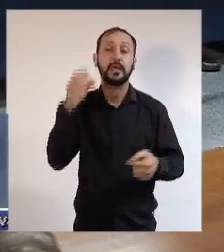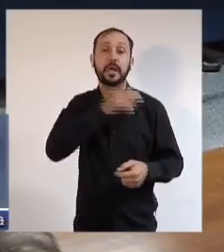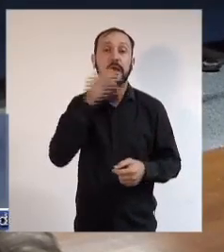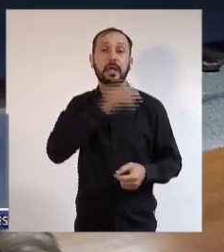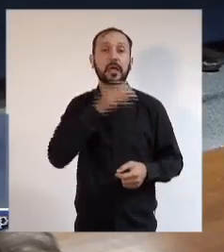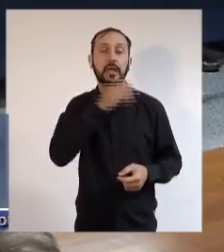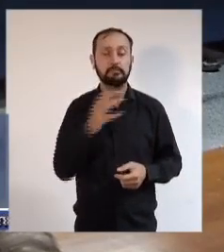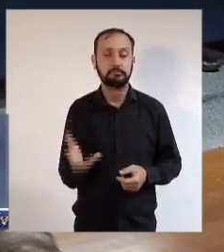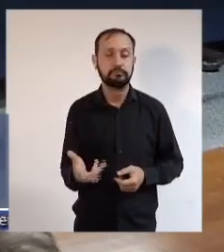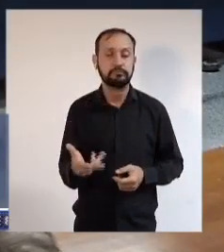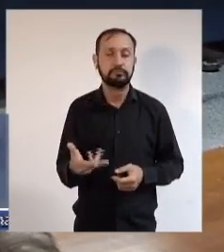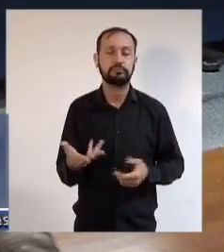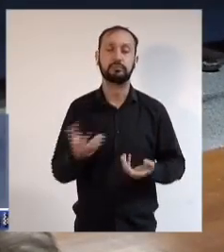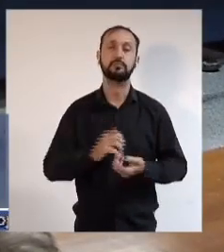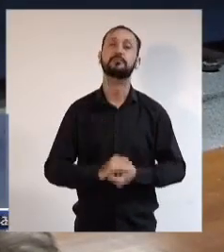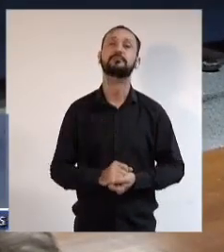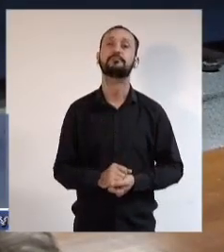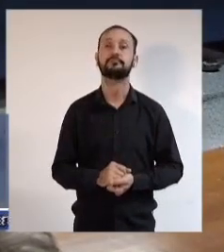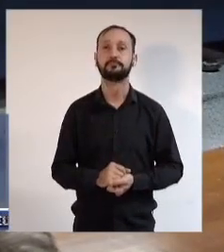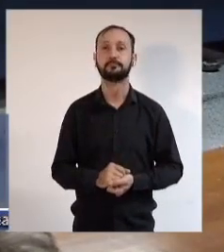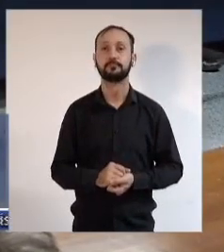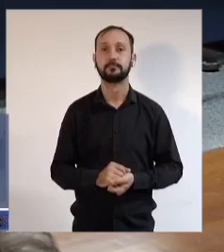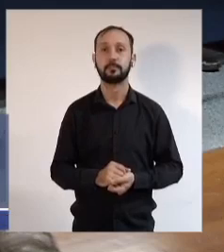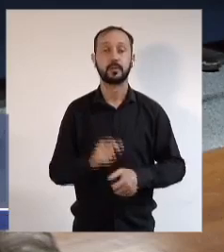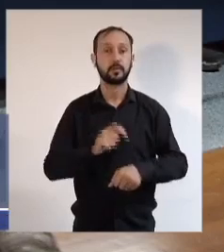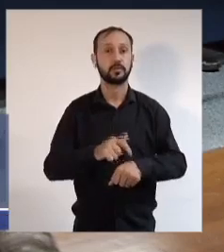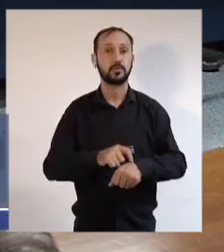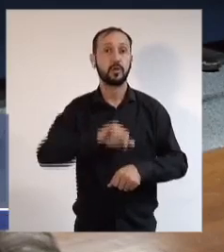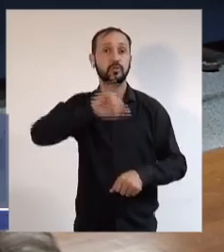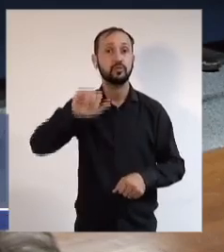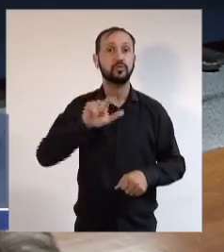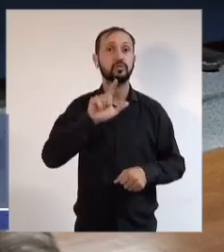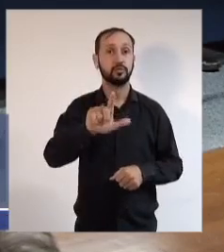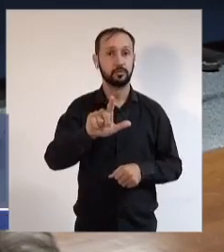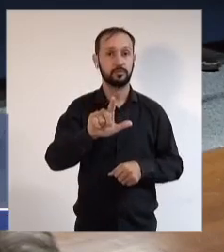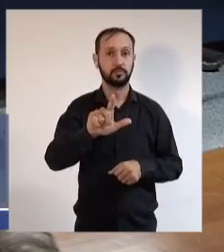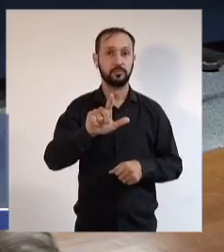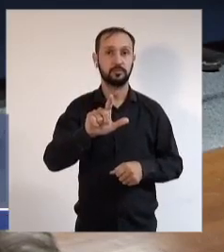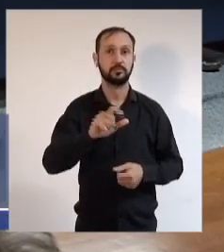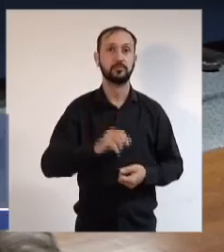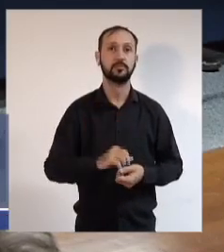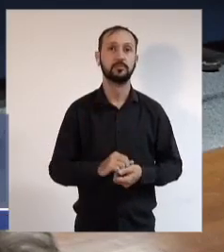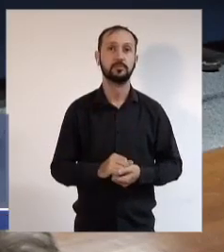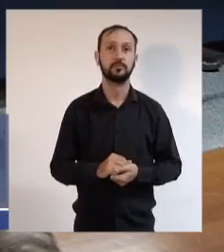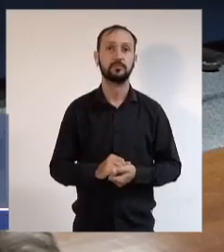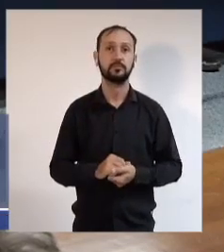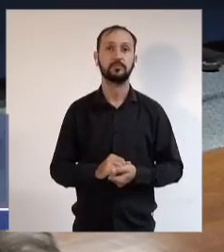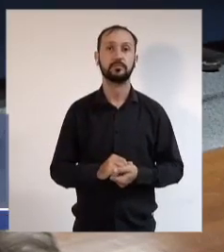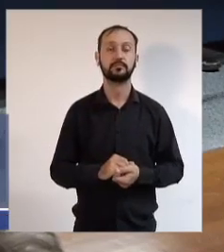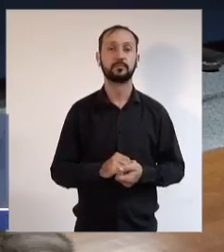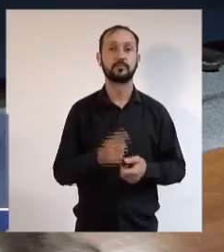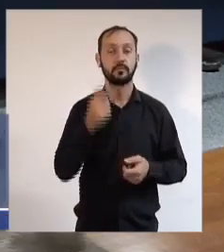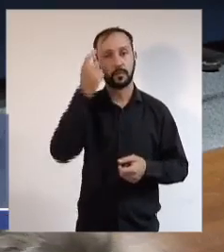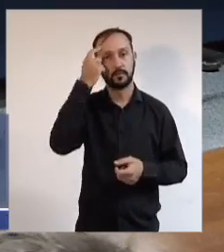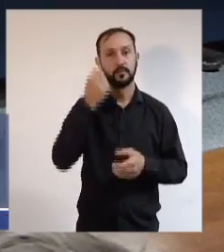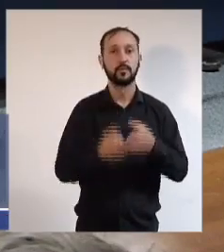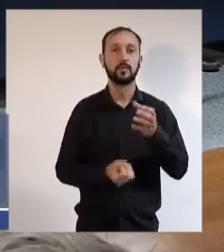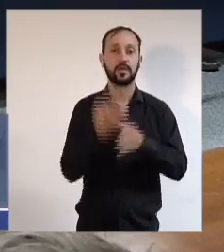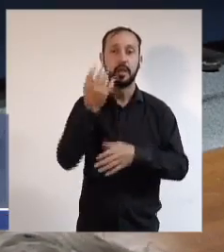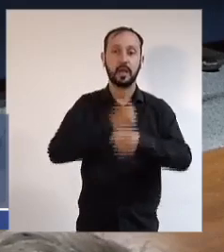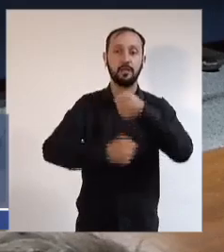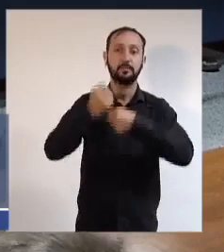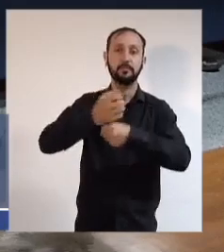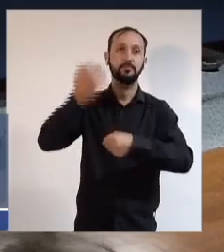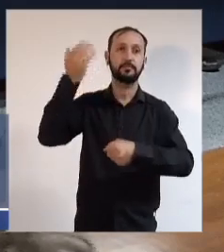correr com as coisas mas já estamos em julho né quando vamos criar o ano passado